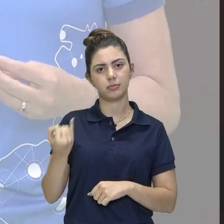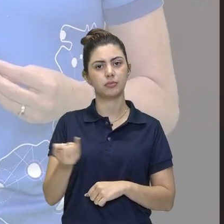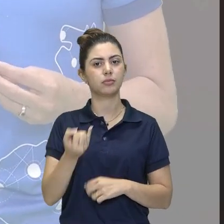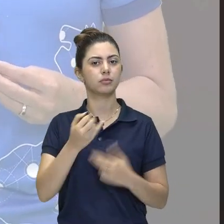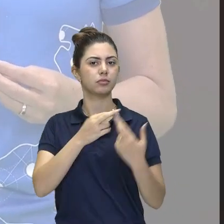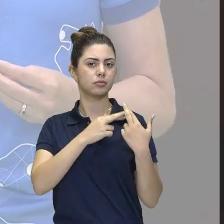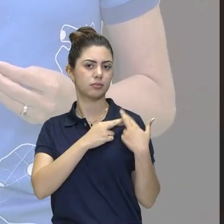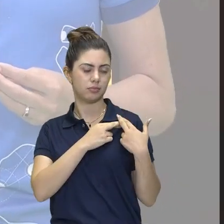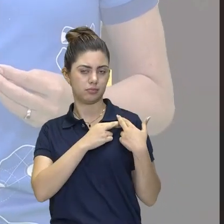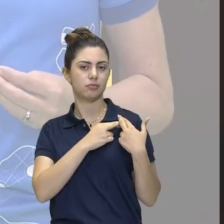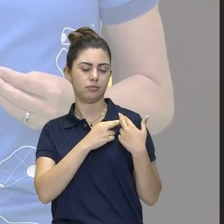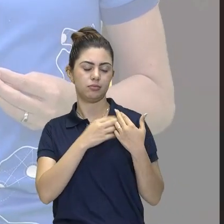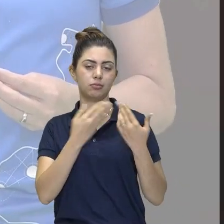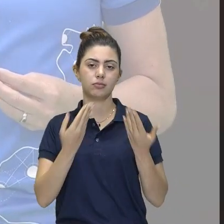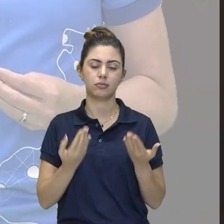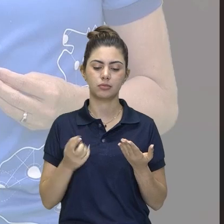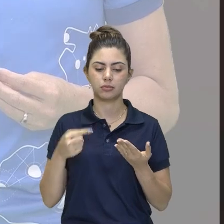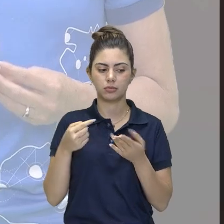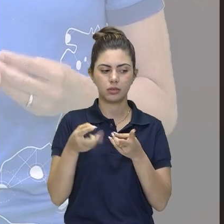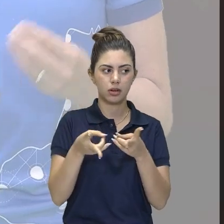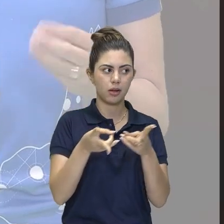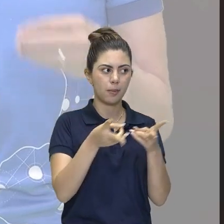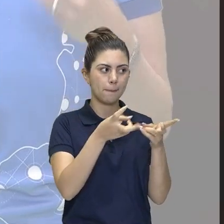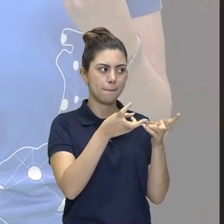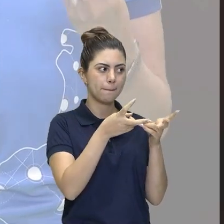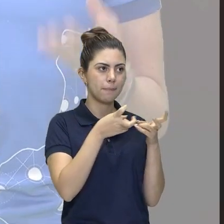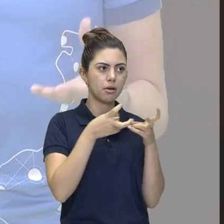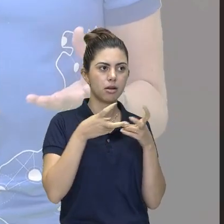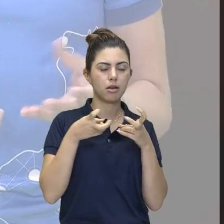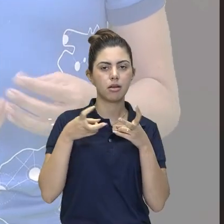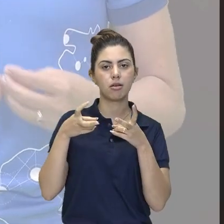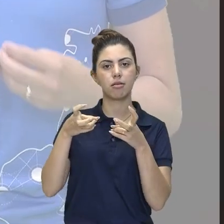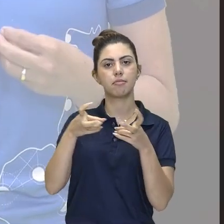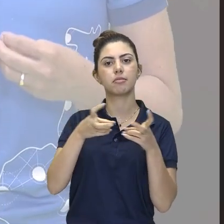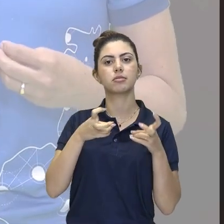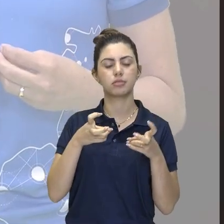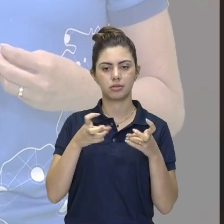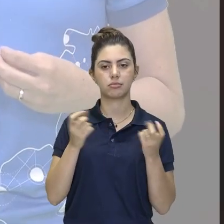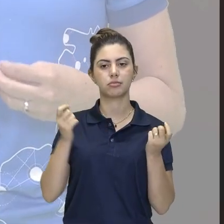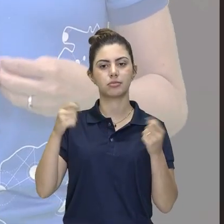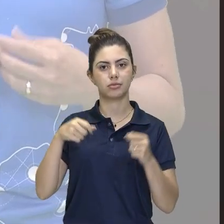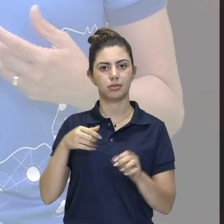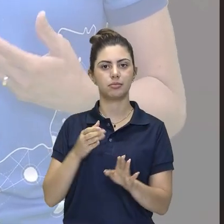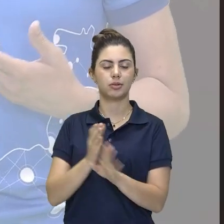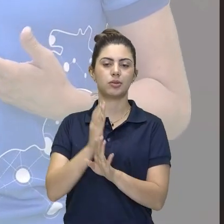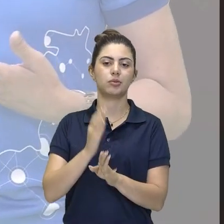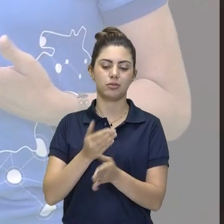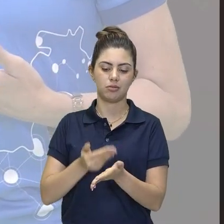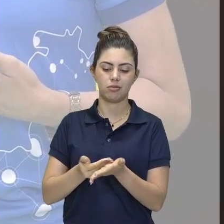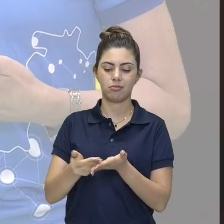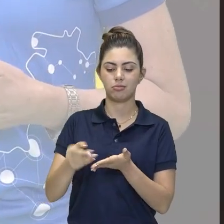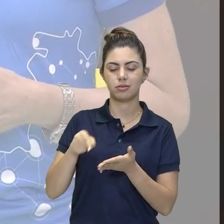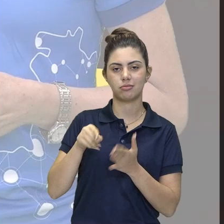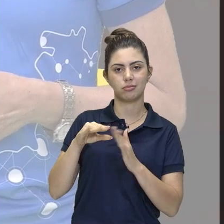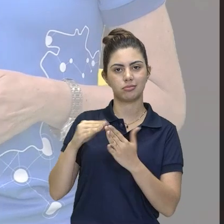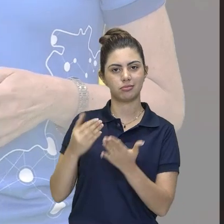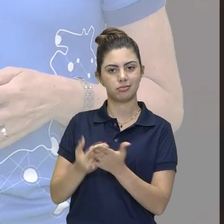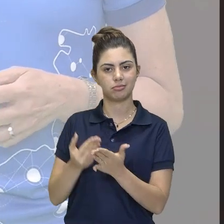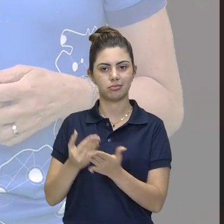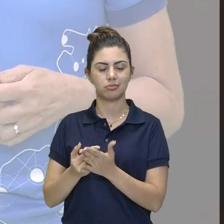fundamental para que esta percepção, para que esta noção se inicie e comece a